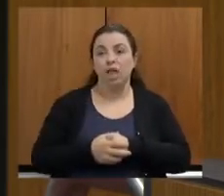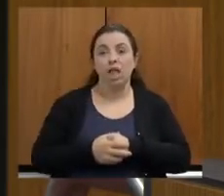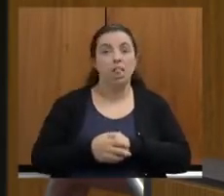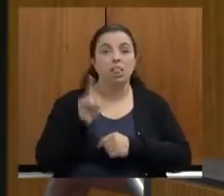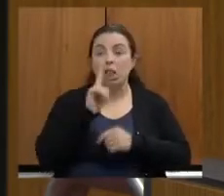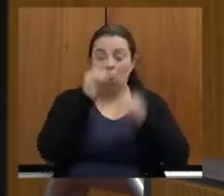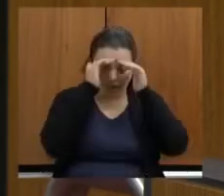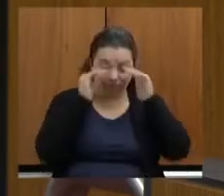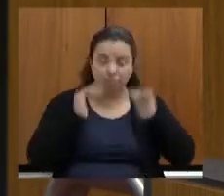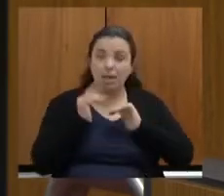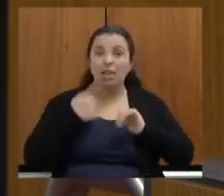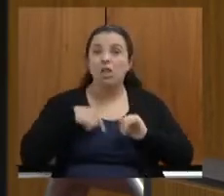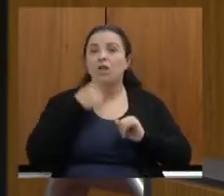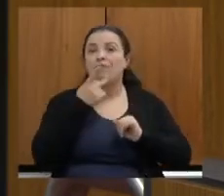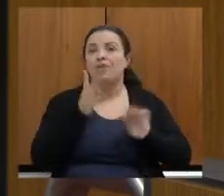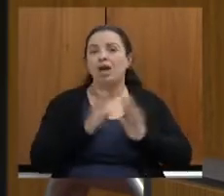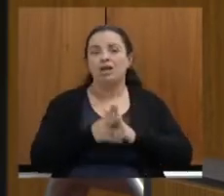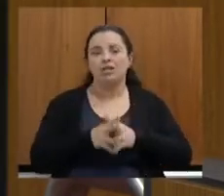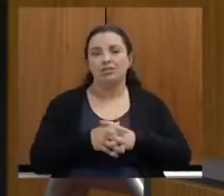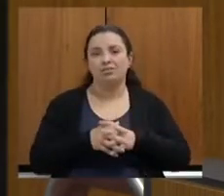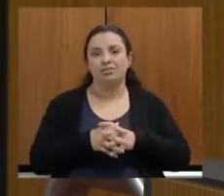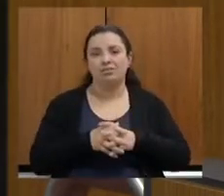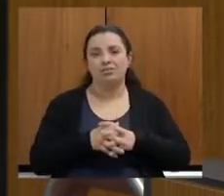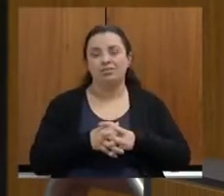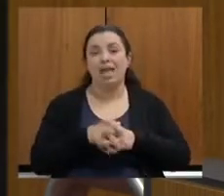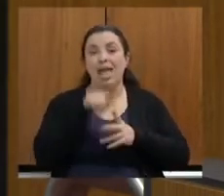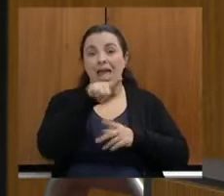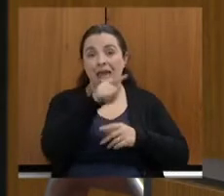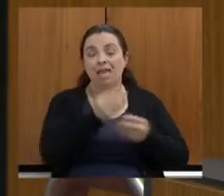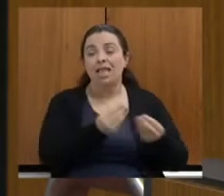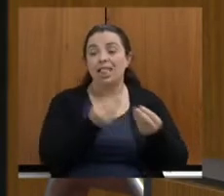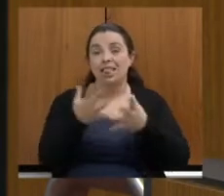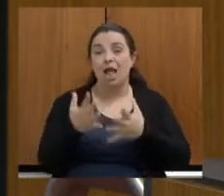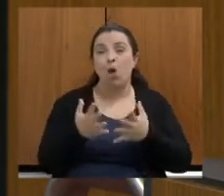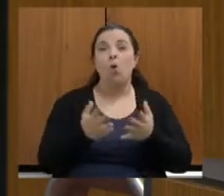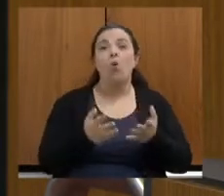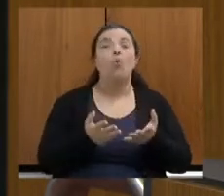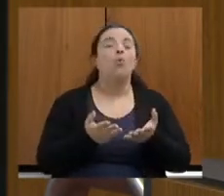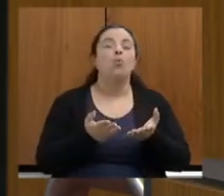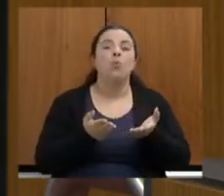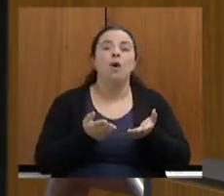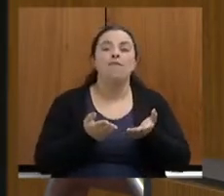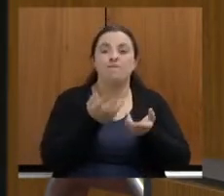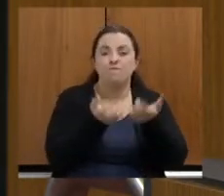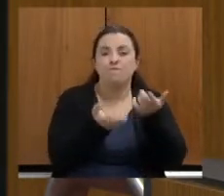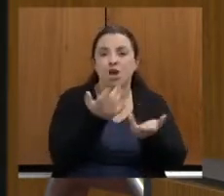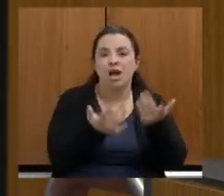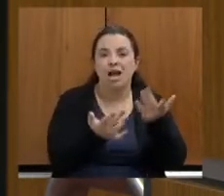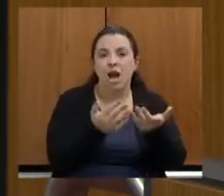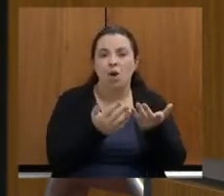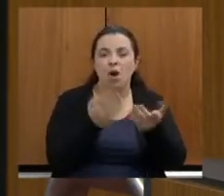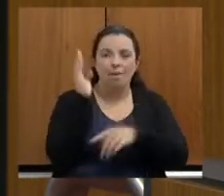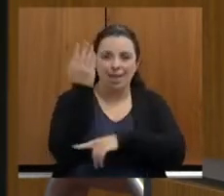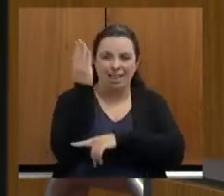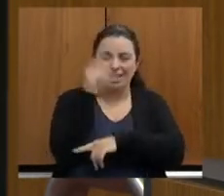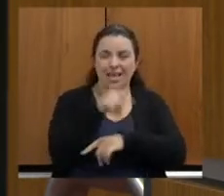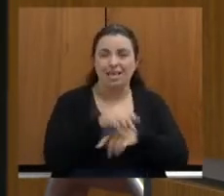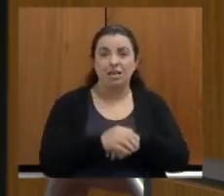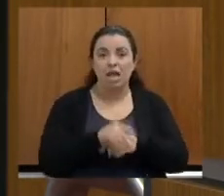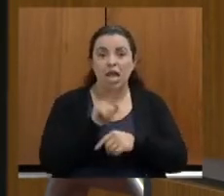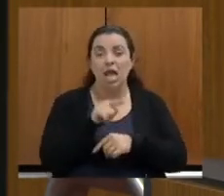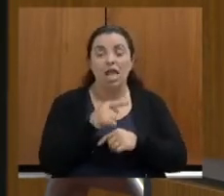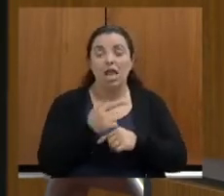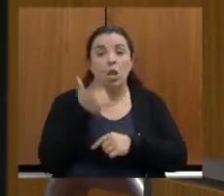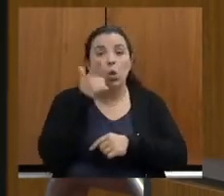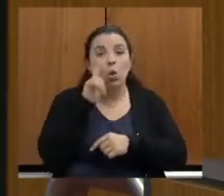um fogão a lenha que não aguenta fogo o dia todo os que a gente tinha na origem de alvenaria ficava a noite tia